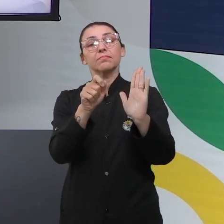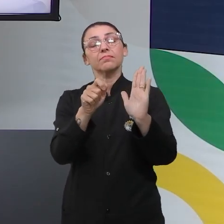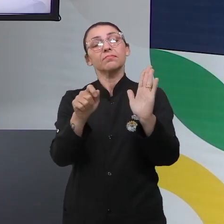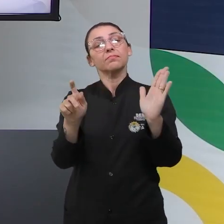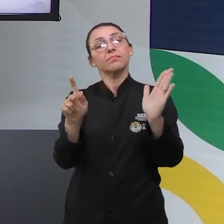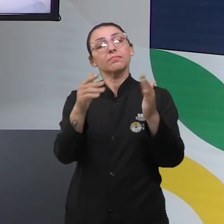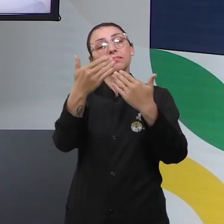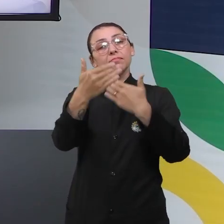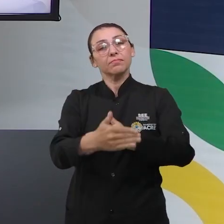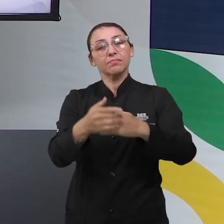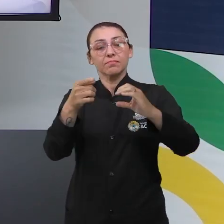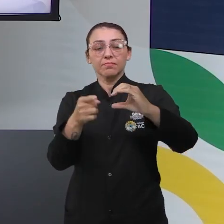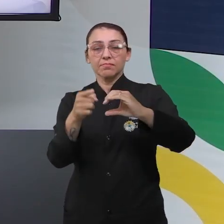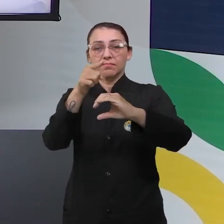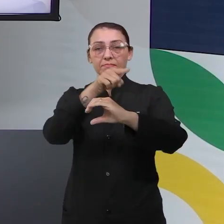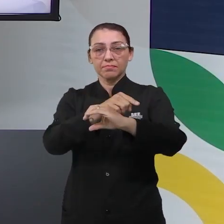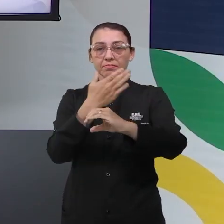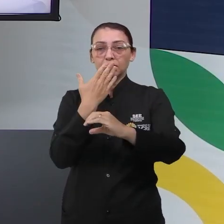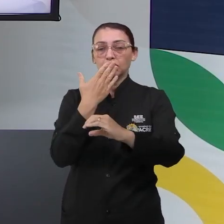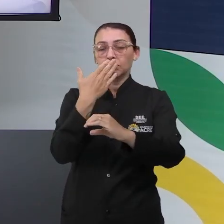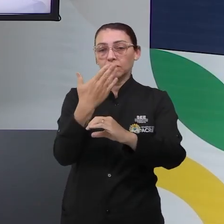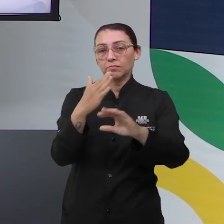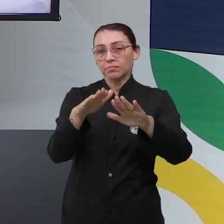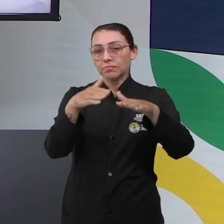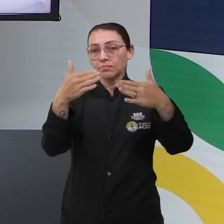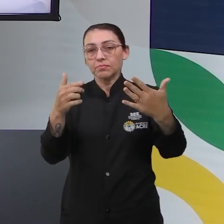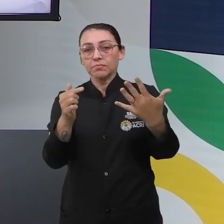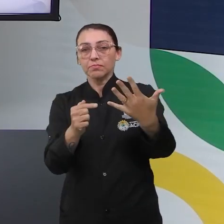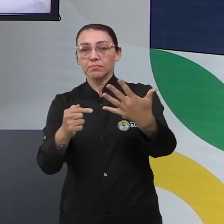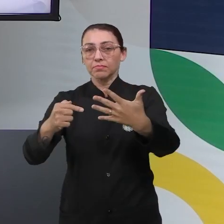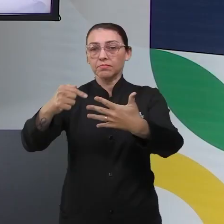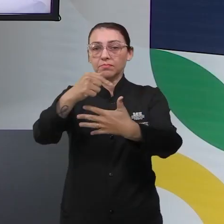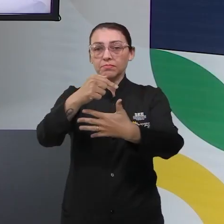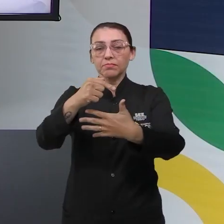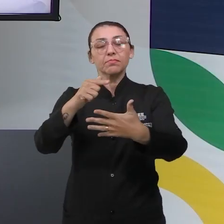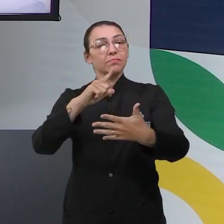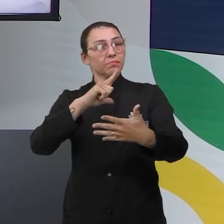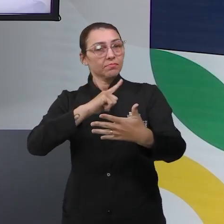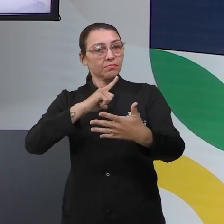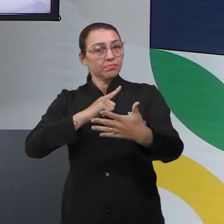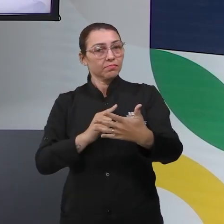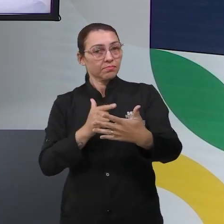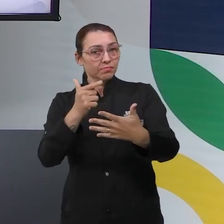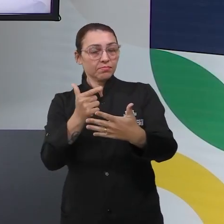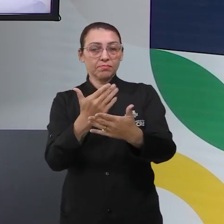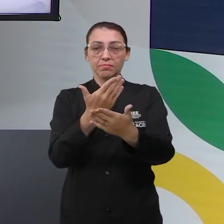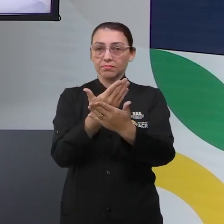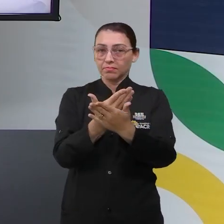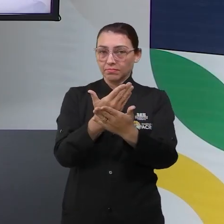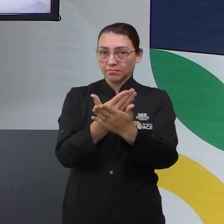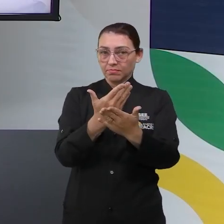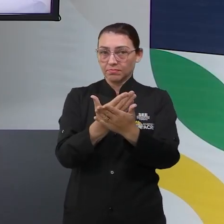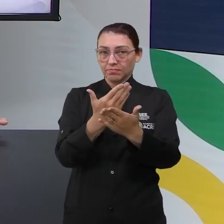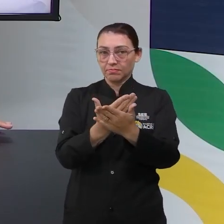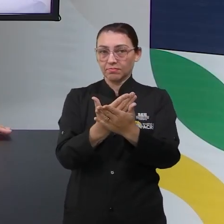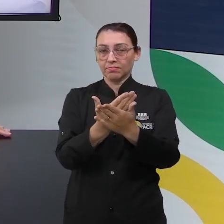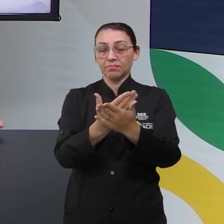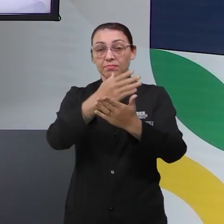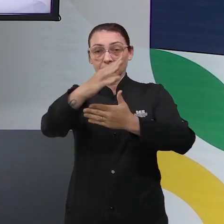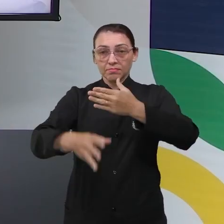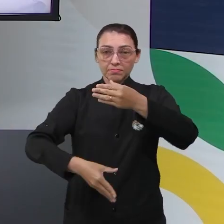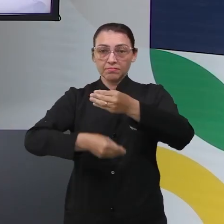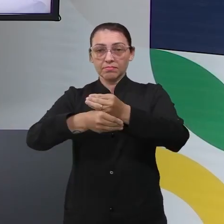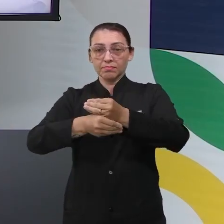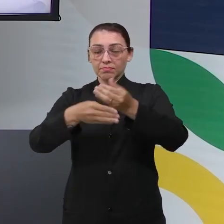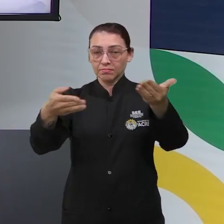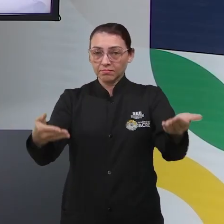do Enseja pede, quais são os critérios, e nós vamos ter outra aula que será